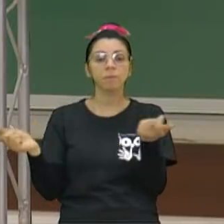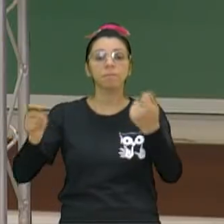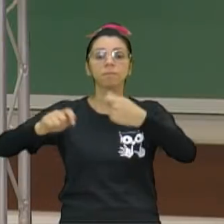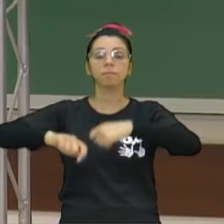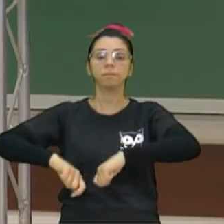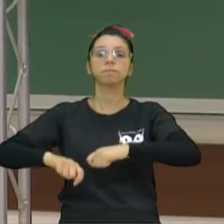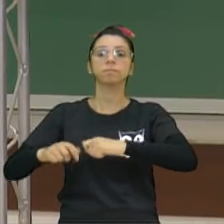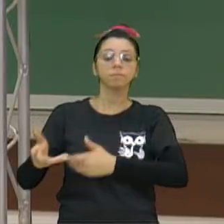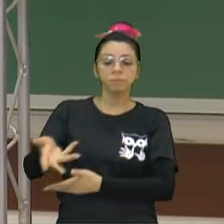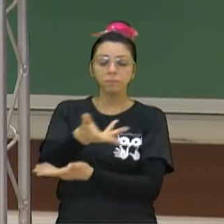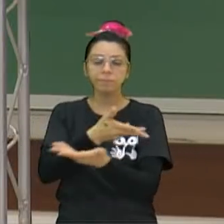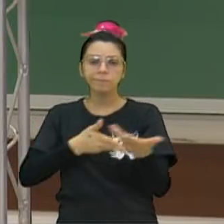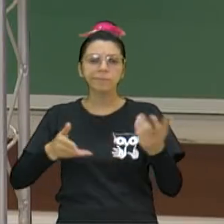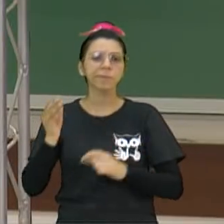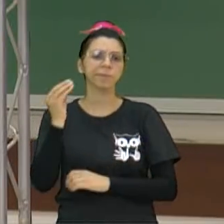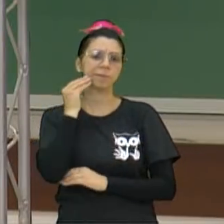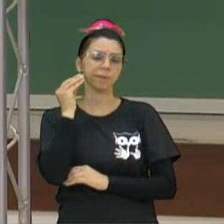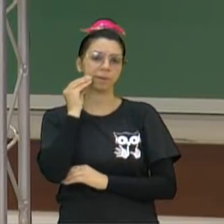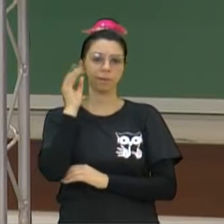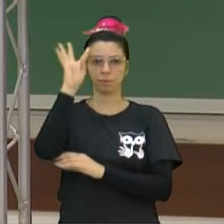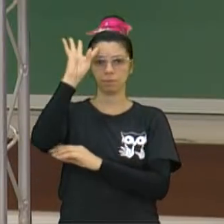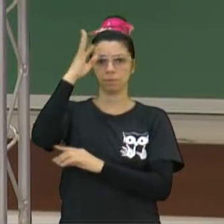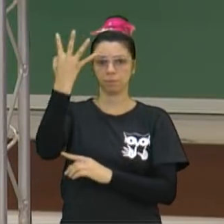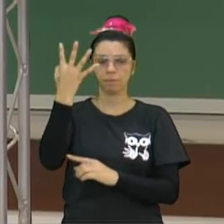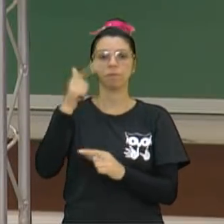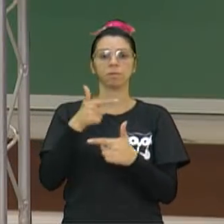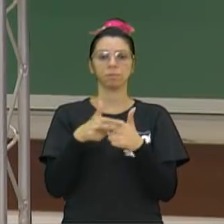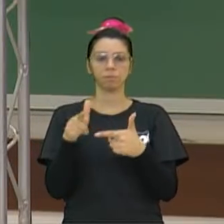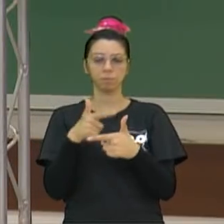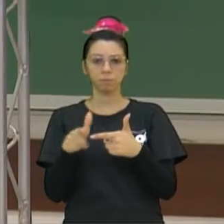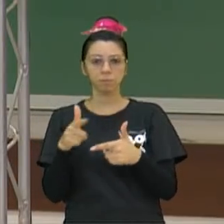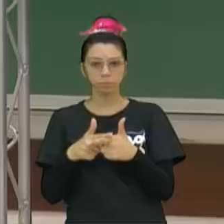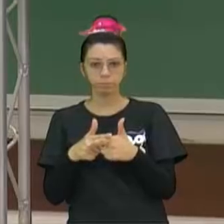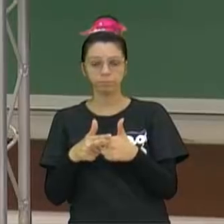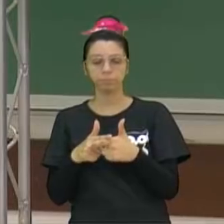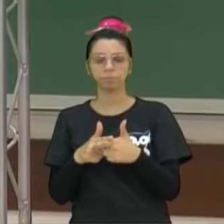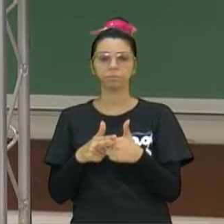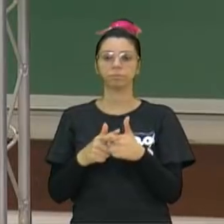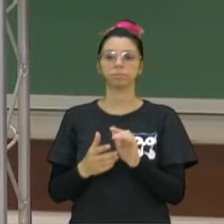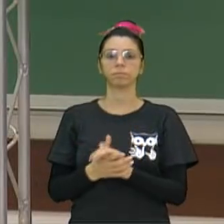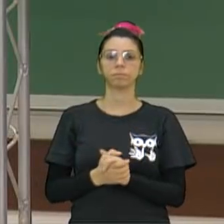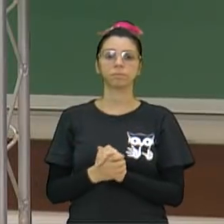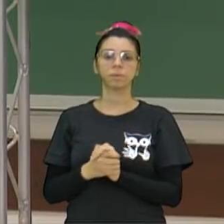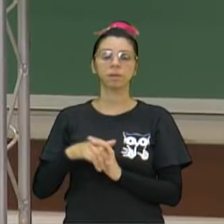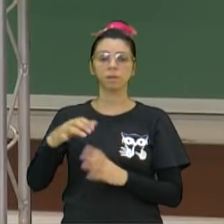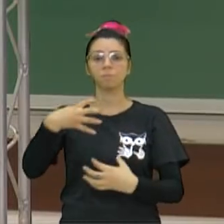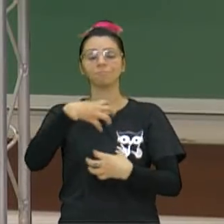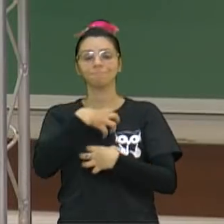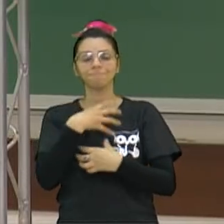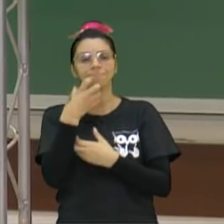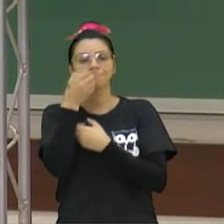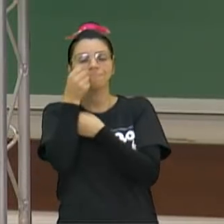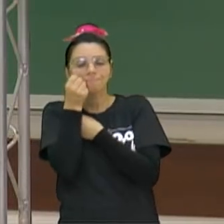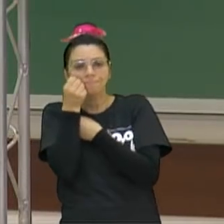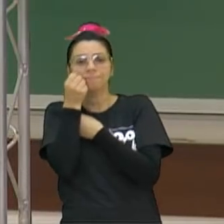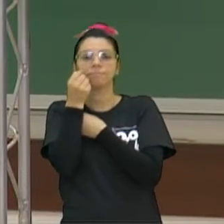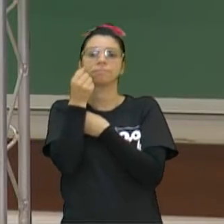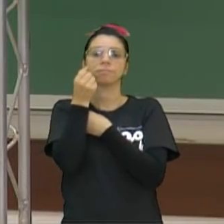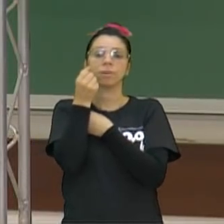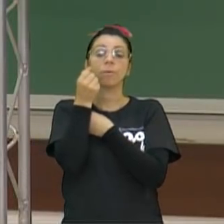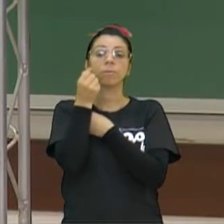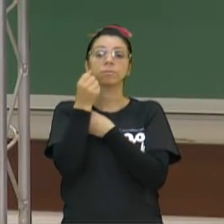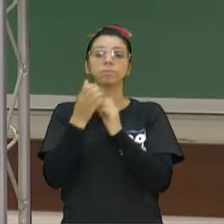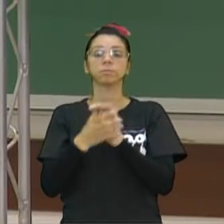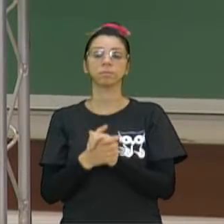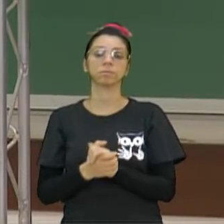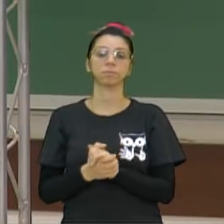que temos de tentar resolver os problemas, resolver as nossas demandas internas quando nos sentimos magoados com algo, né?